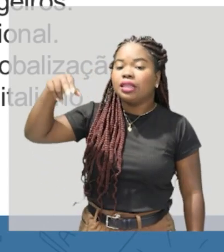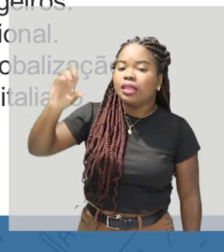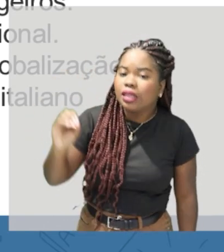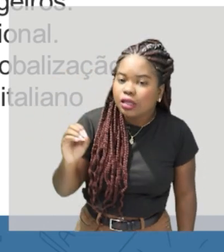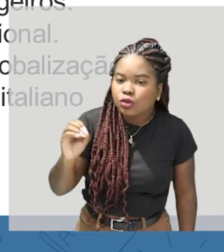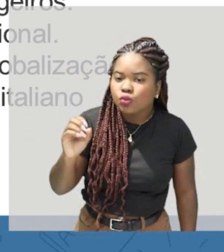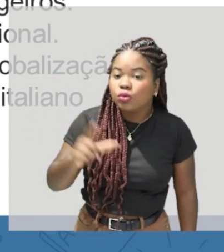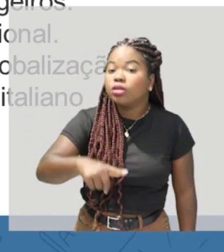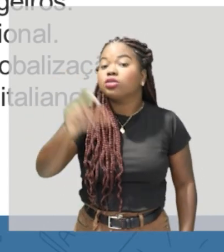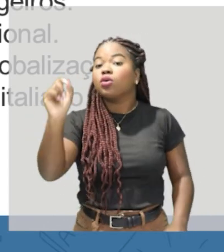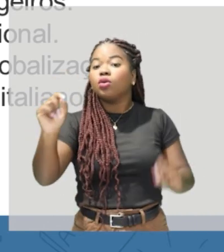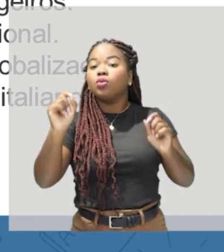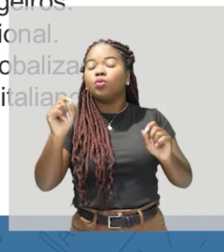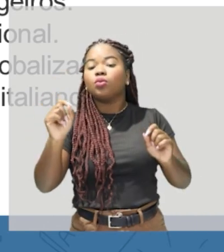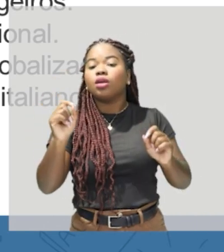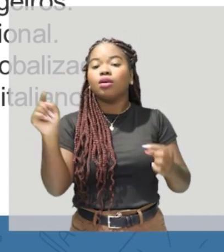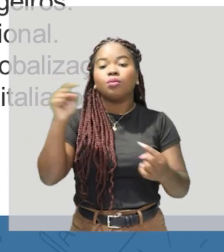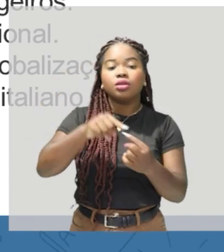palavra que se destaca,